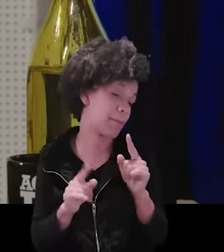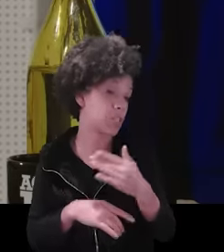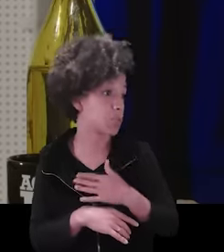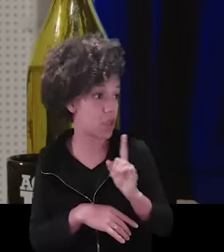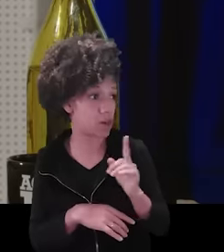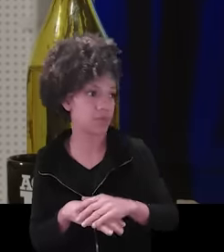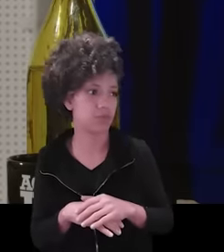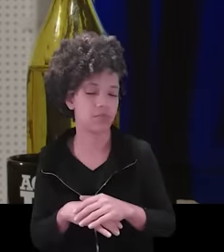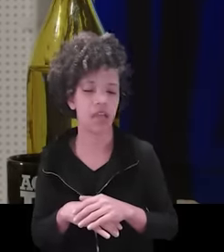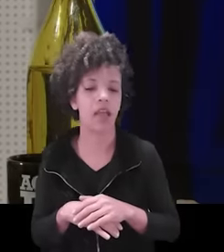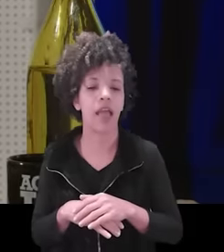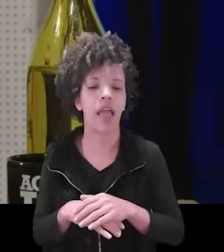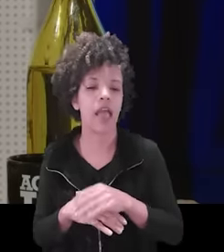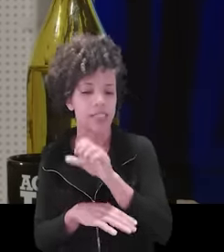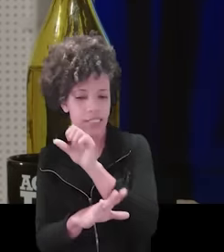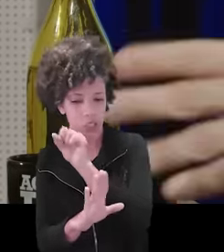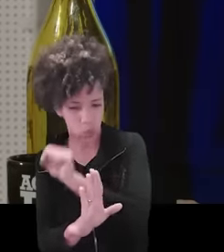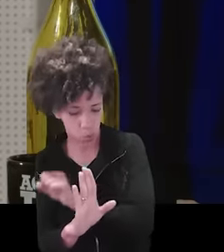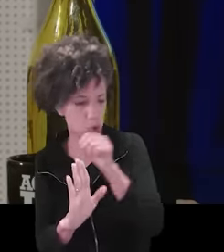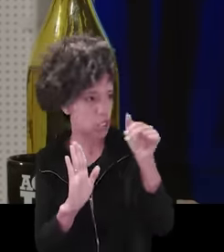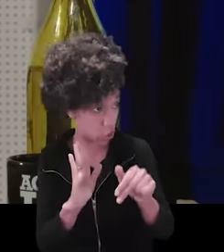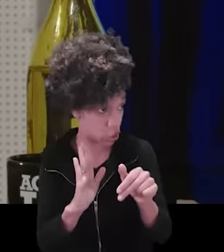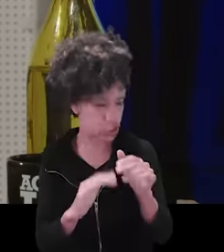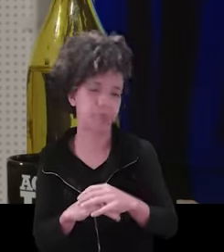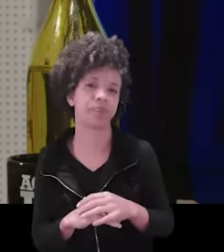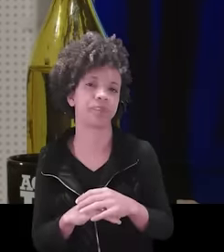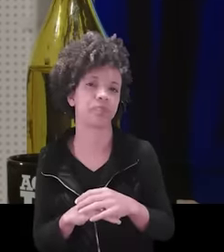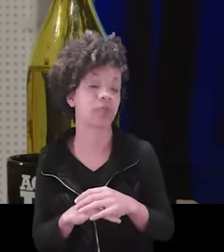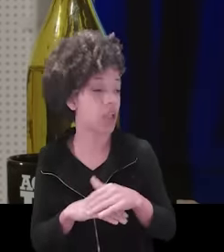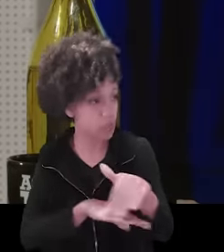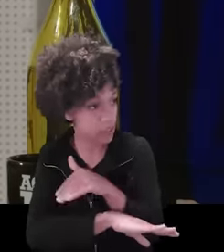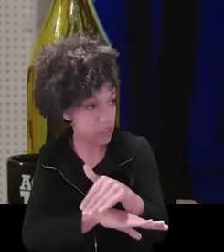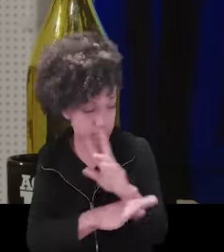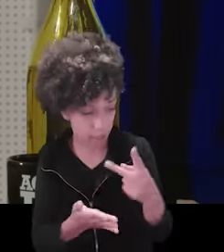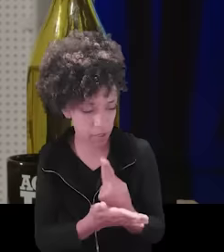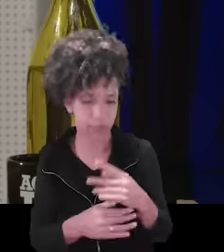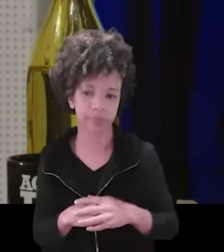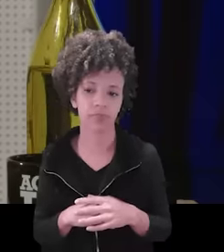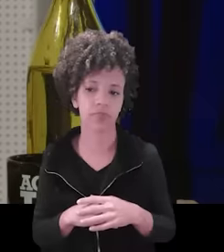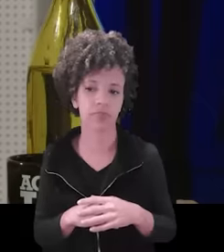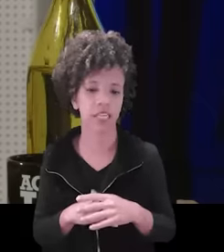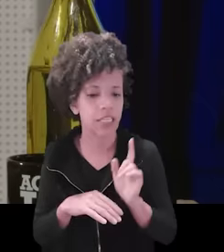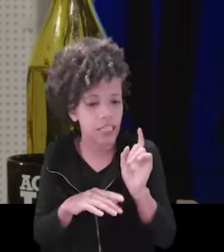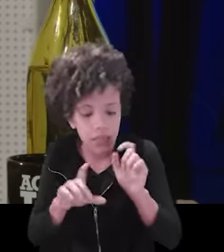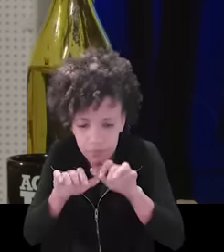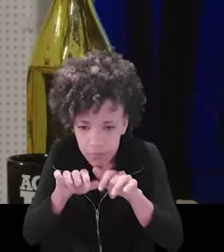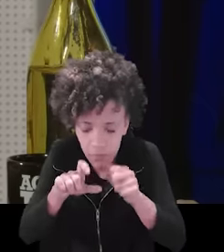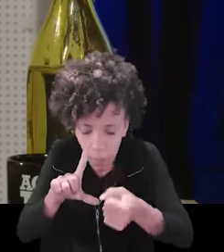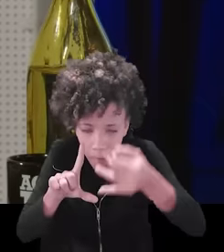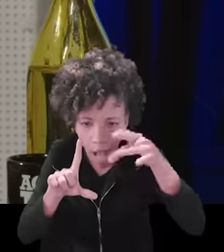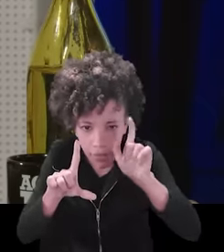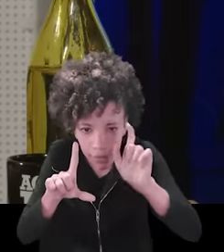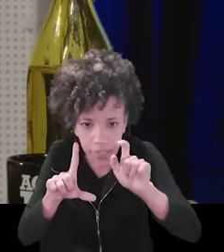só que não é da n sol menor também coloquei Norte e colocou o endereço errado e cliquei